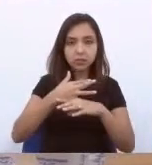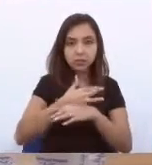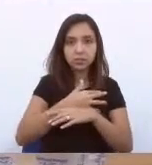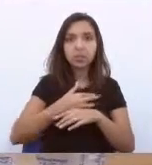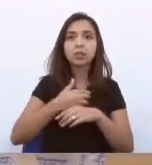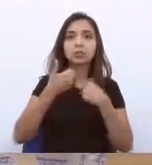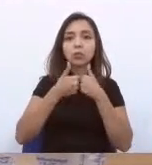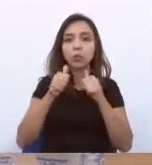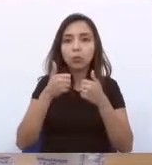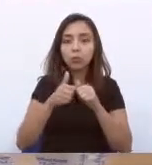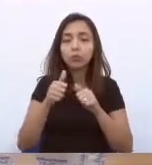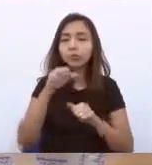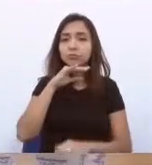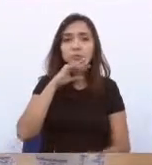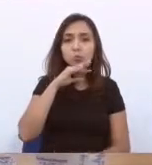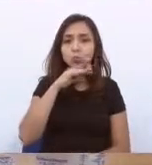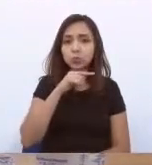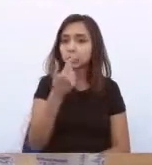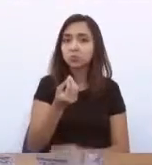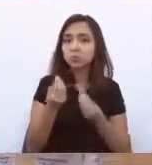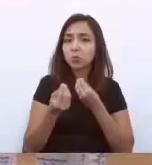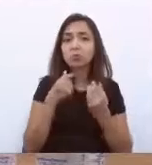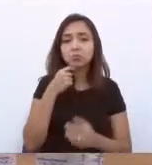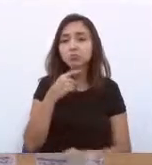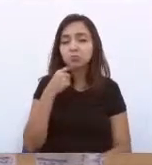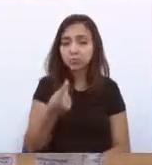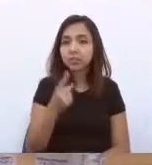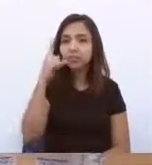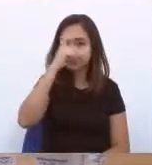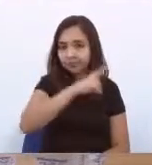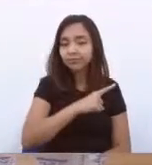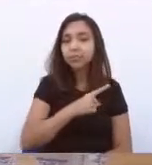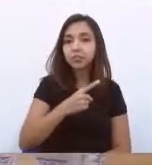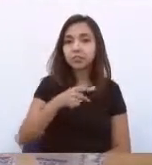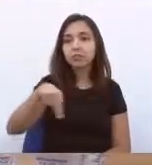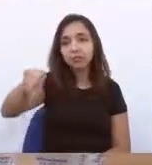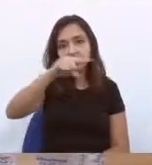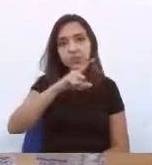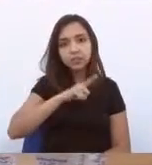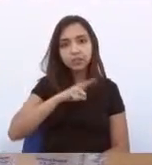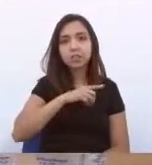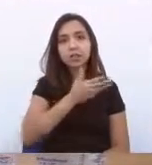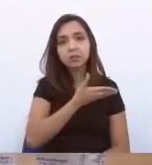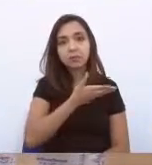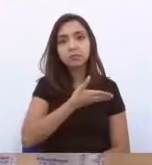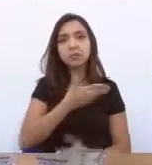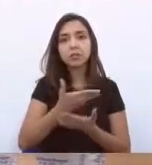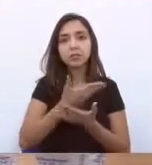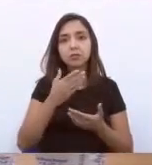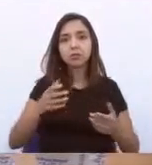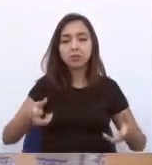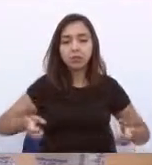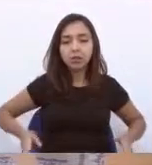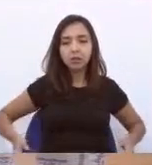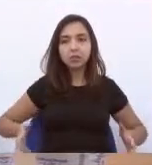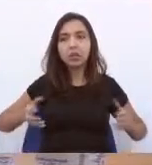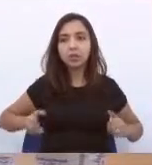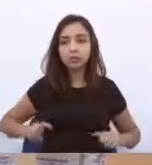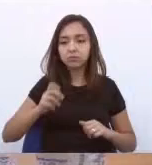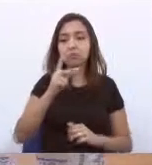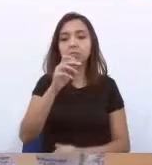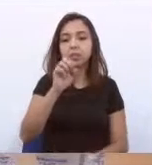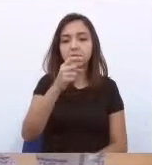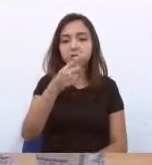transporte público é ruim, não tem como, é difícil. Vocês têm amigos que estão na cadeira de roda, que trabalham aqui, o